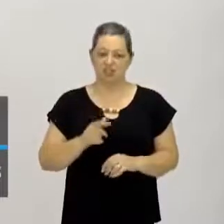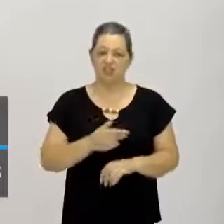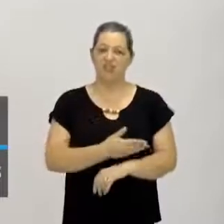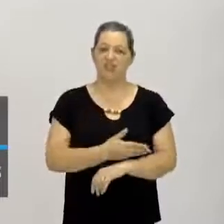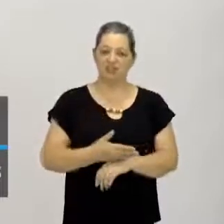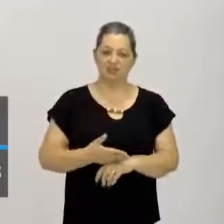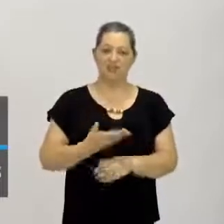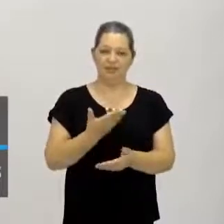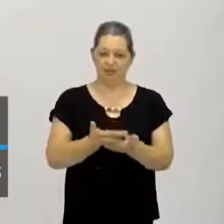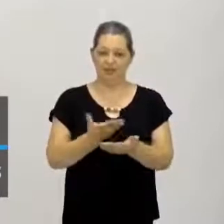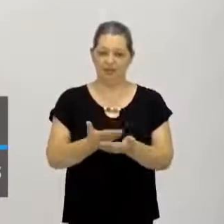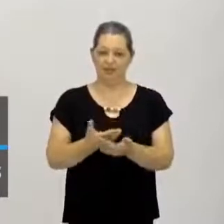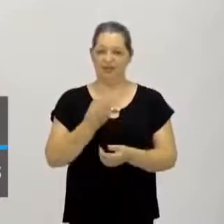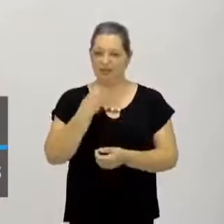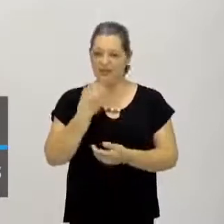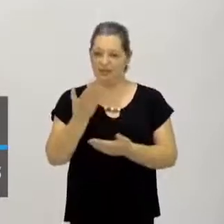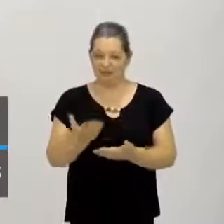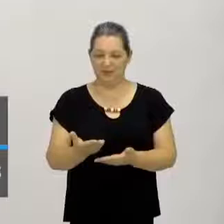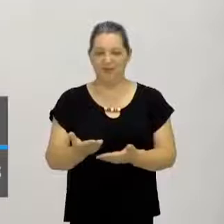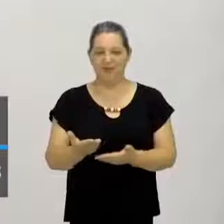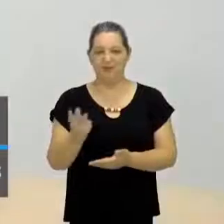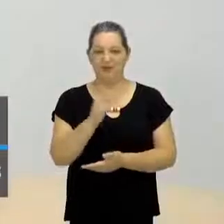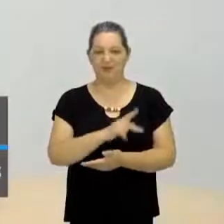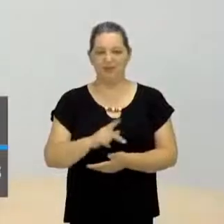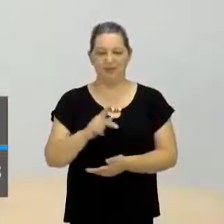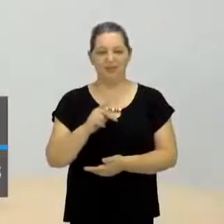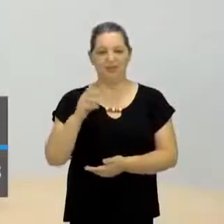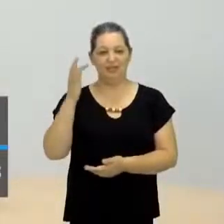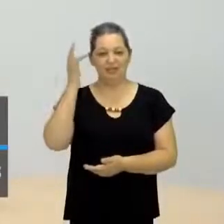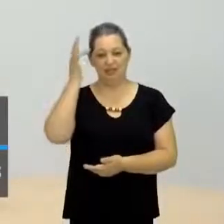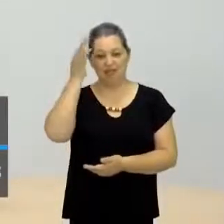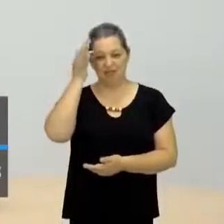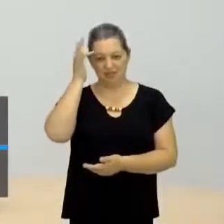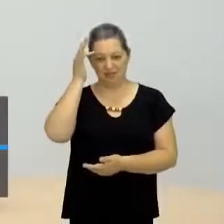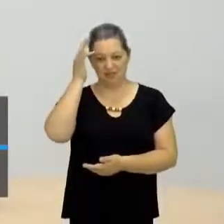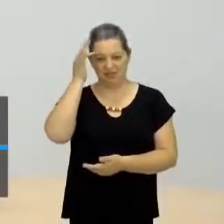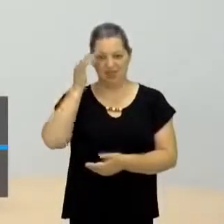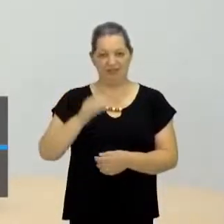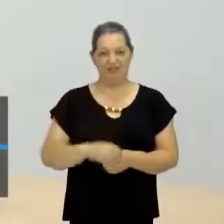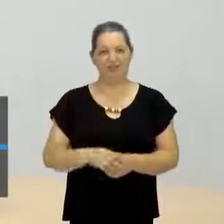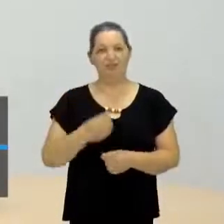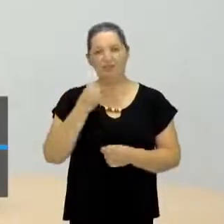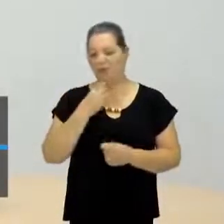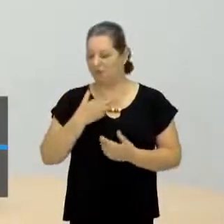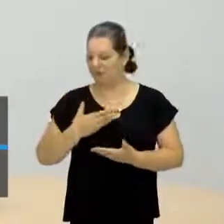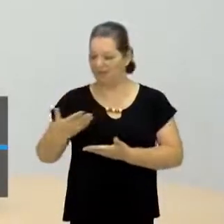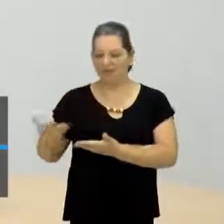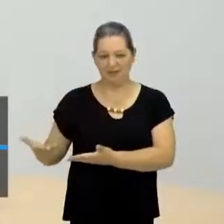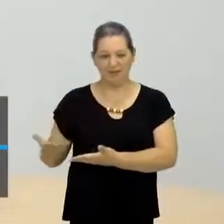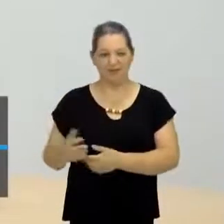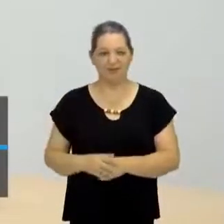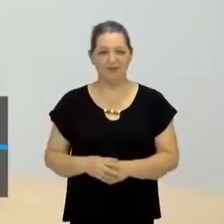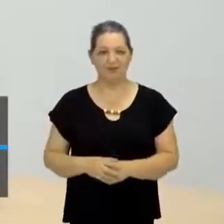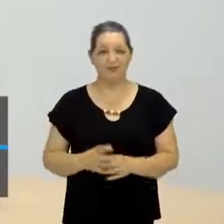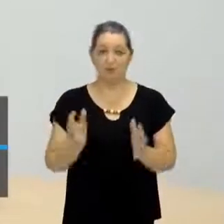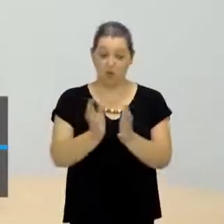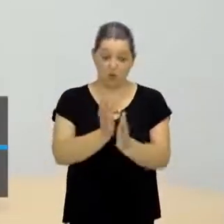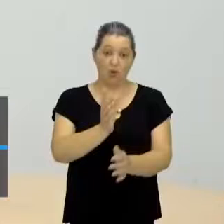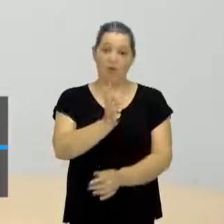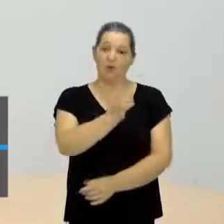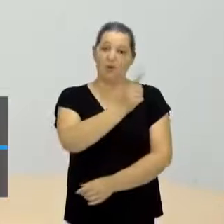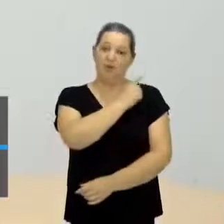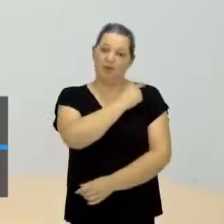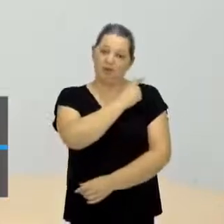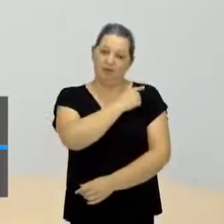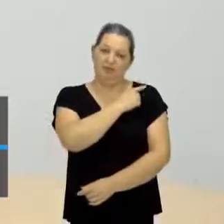nossas aulas. Tudo bem, professora Maria Fernanda? Tudo bem, querido. Obrigada pelo convite. Pessoal da primeira série, é